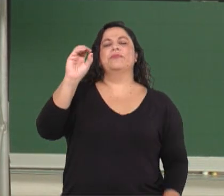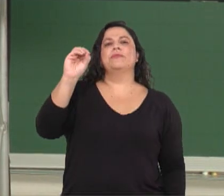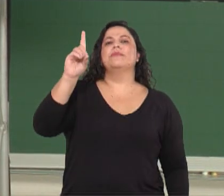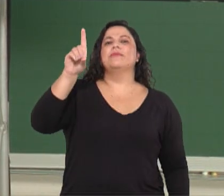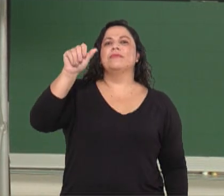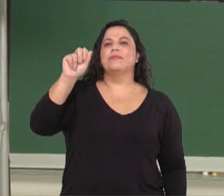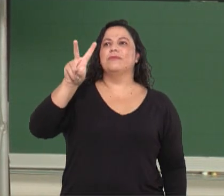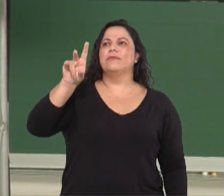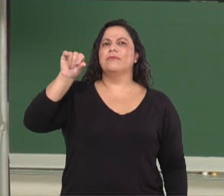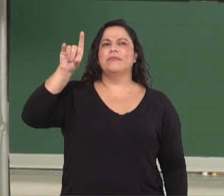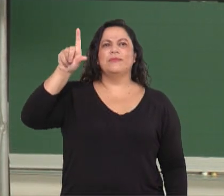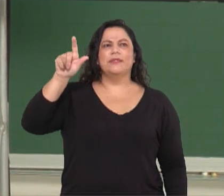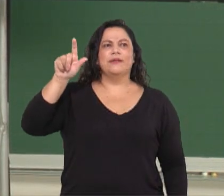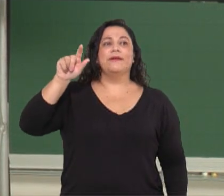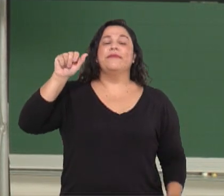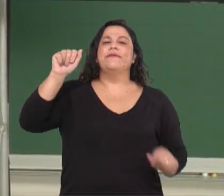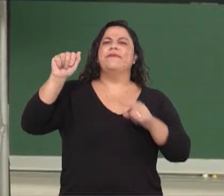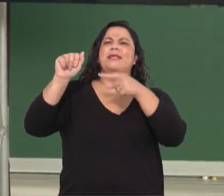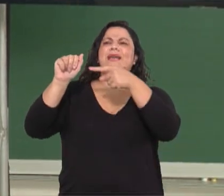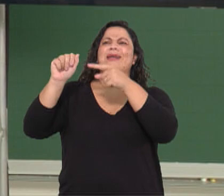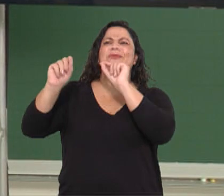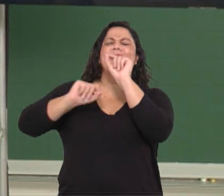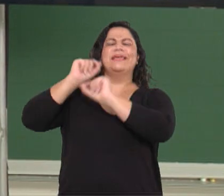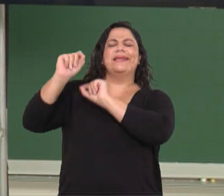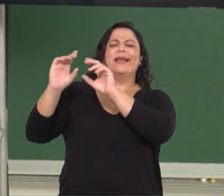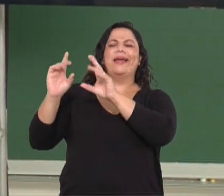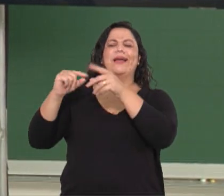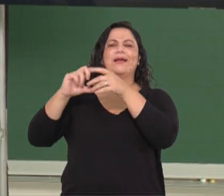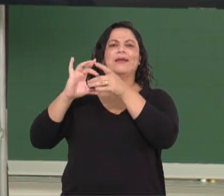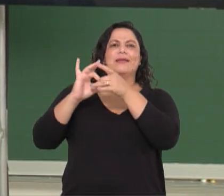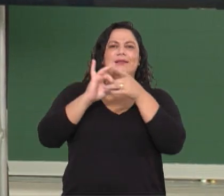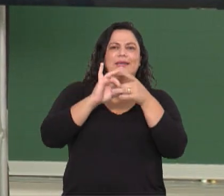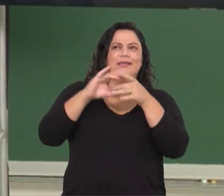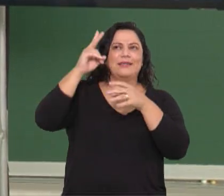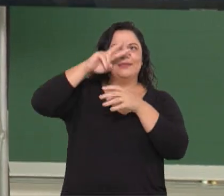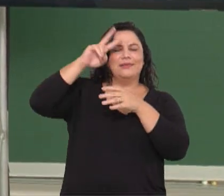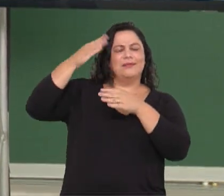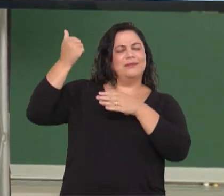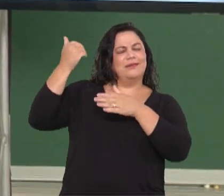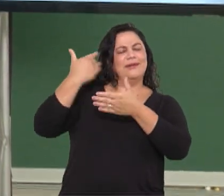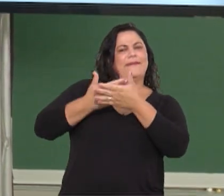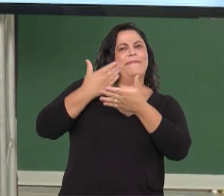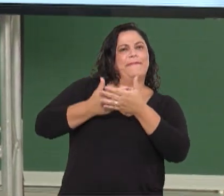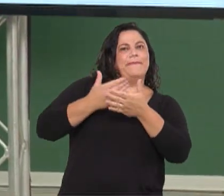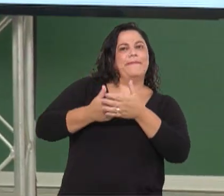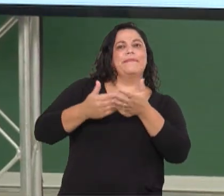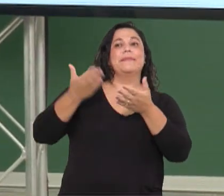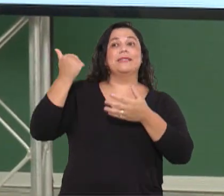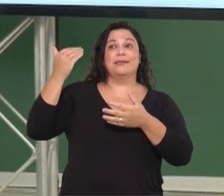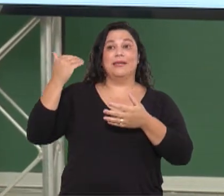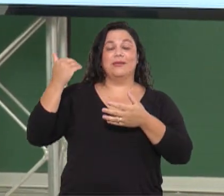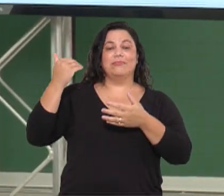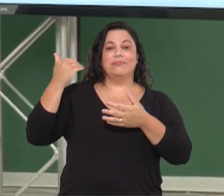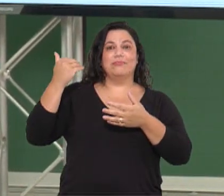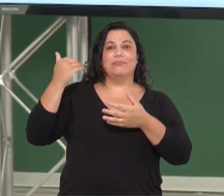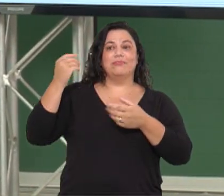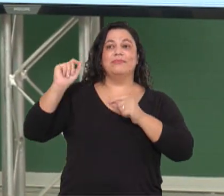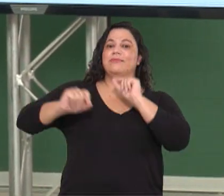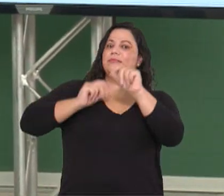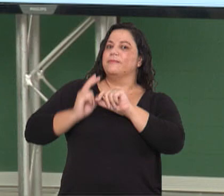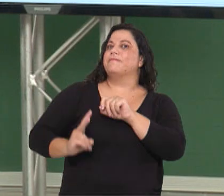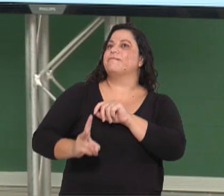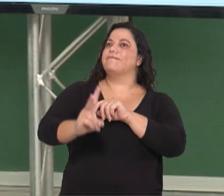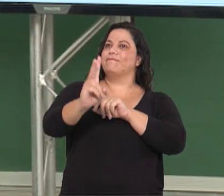coordenada adversativa. É sempre bom vocês relembrarem as aulas. Por quê? Porque elas caminham